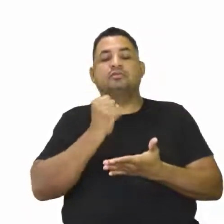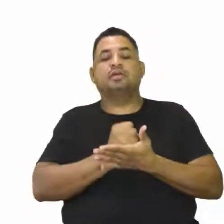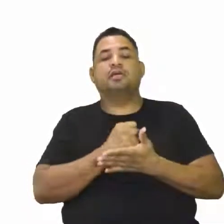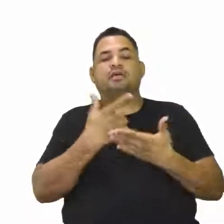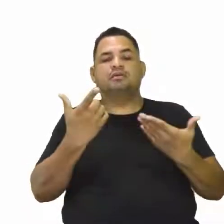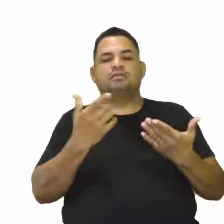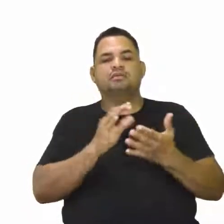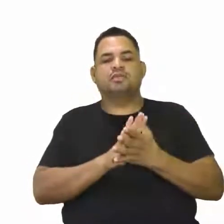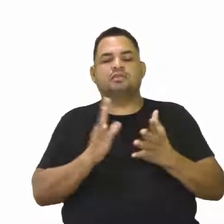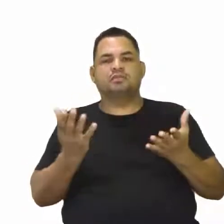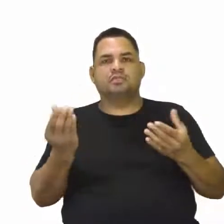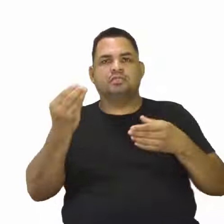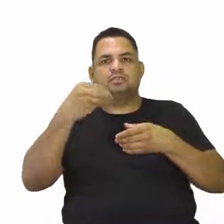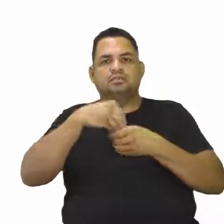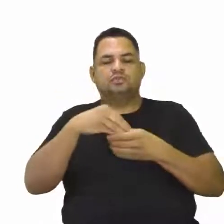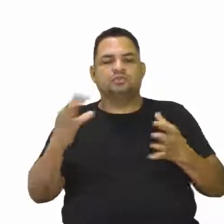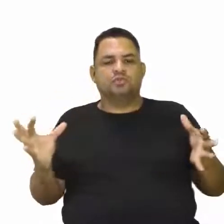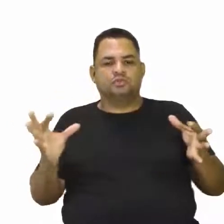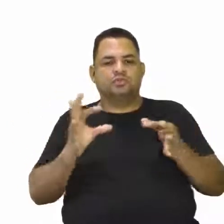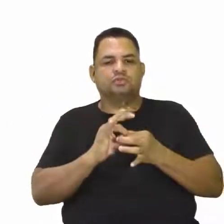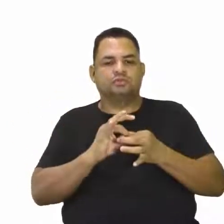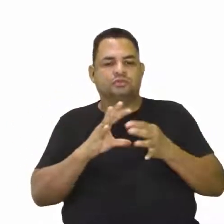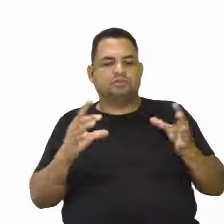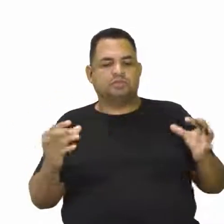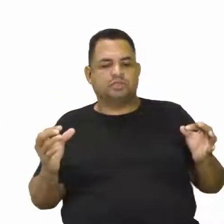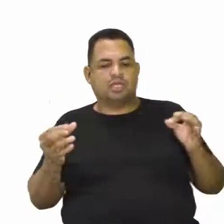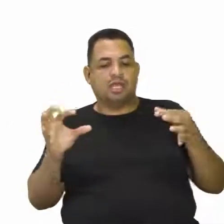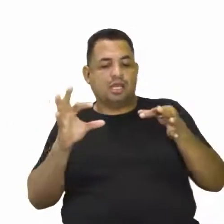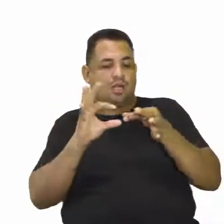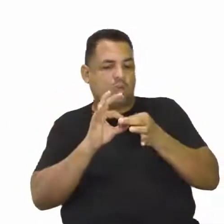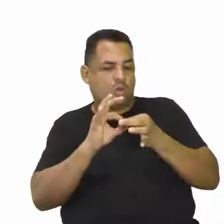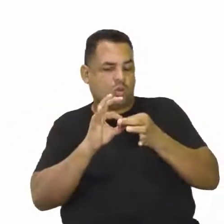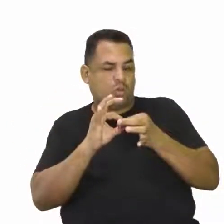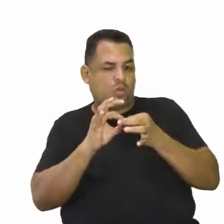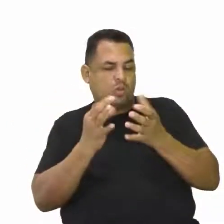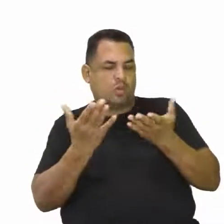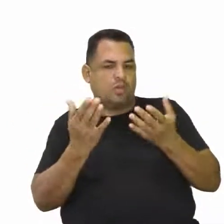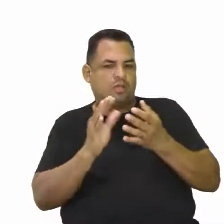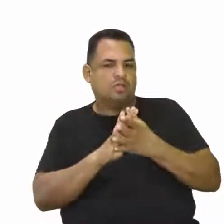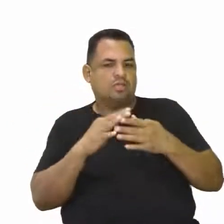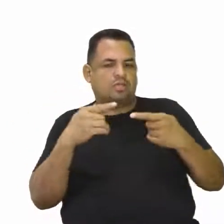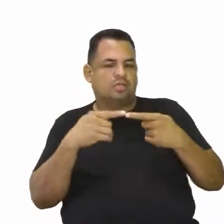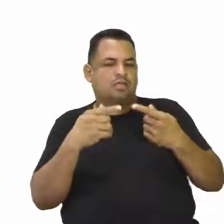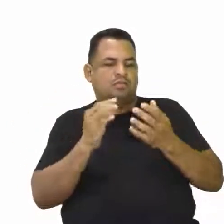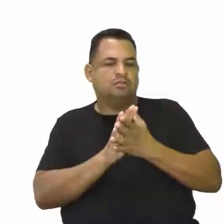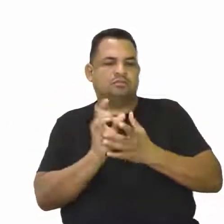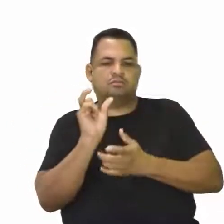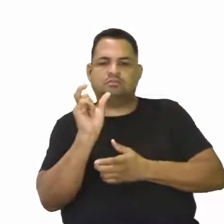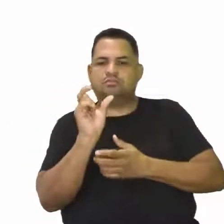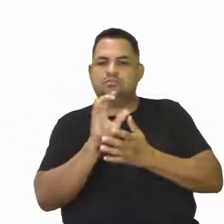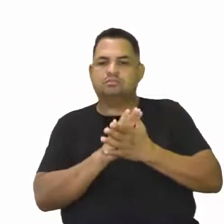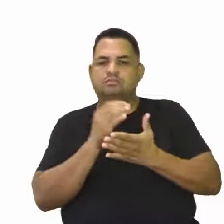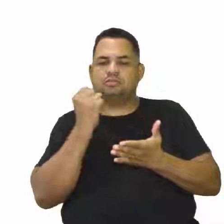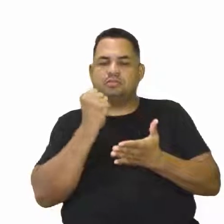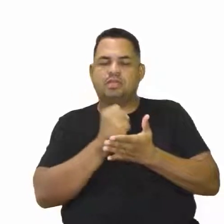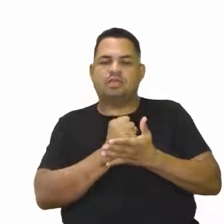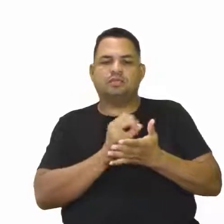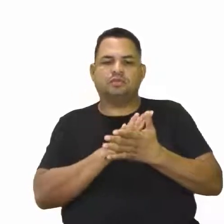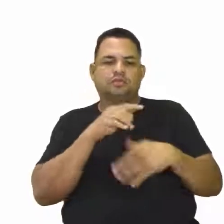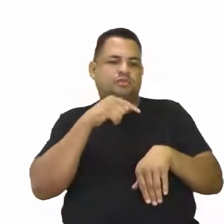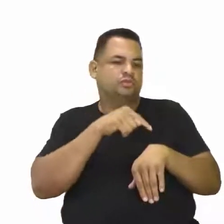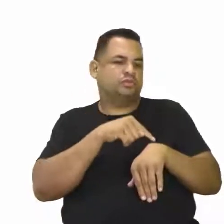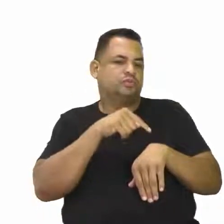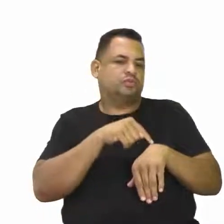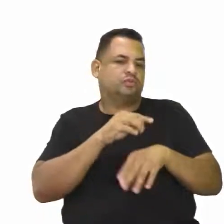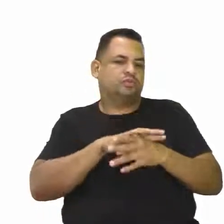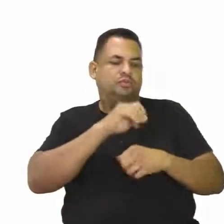lá? O contexto. Se ele está unindo as palavras, unindo o contexto, se ele está marcando o tempo ou se ele